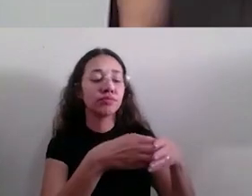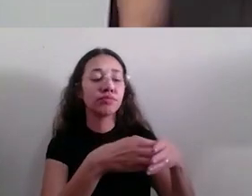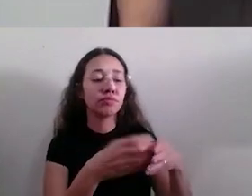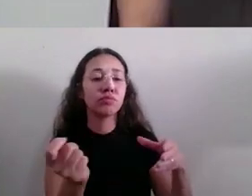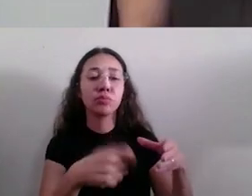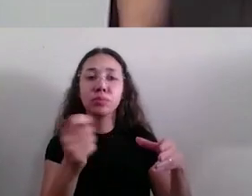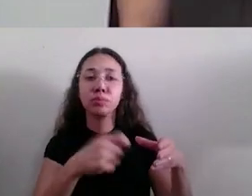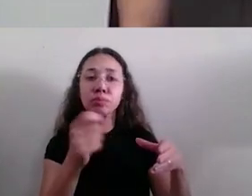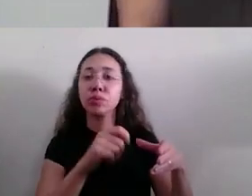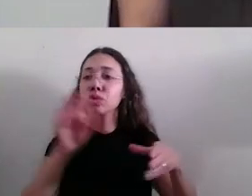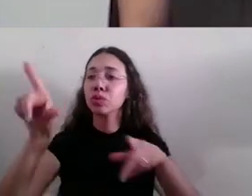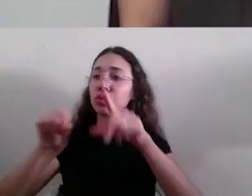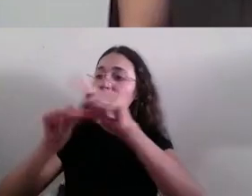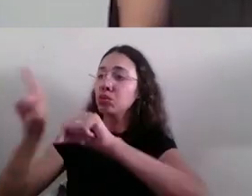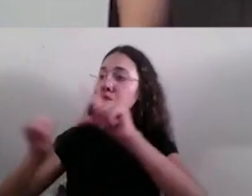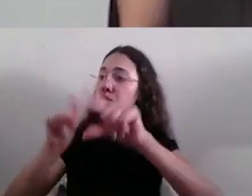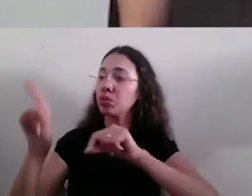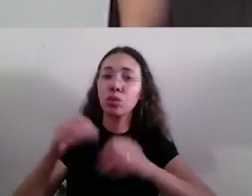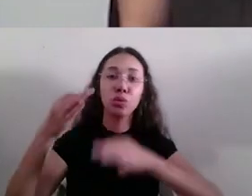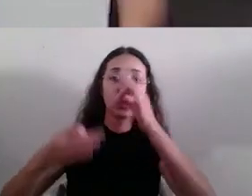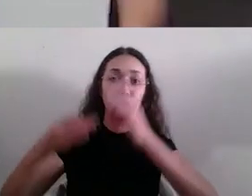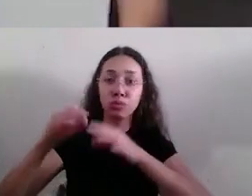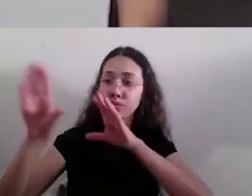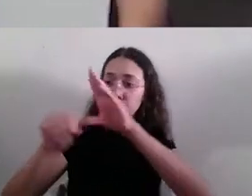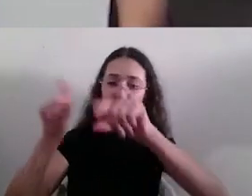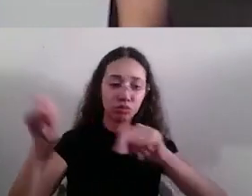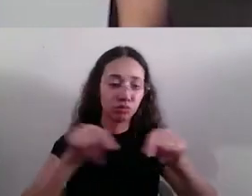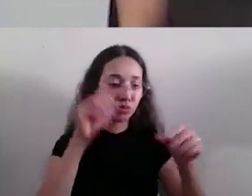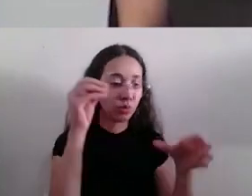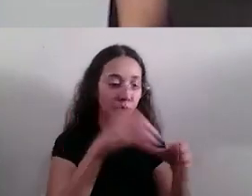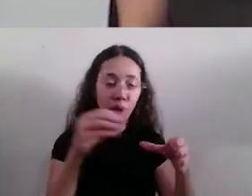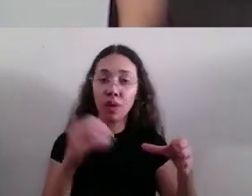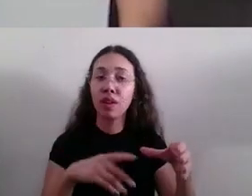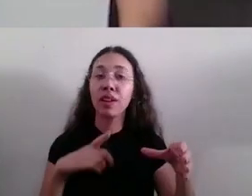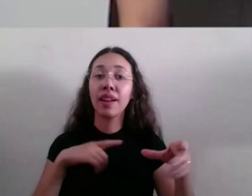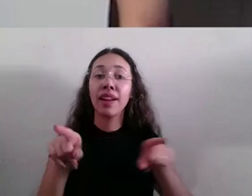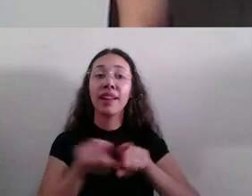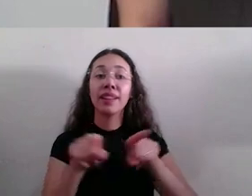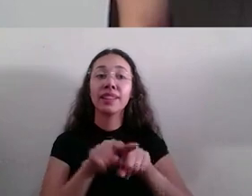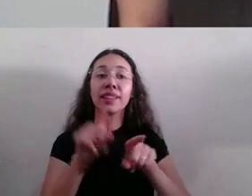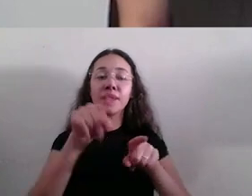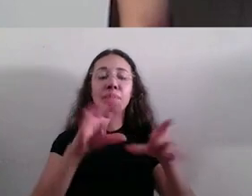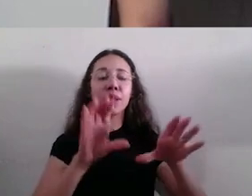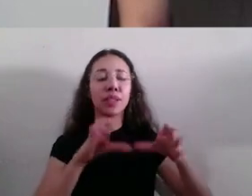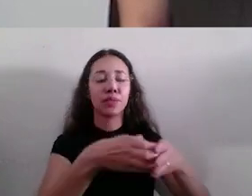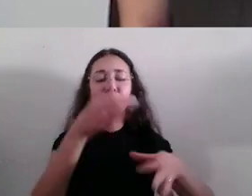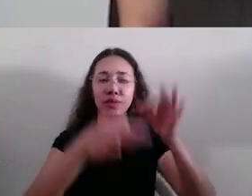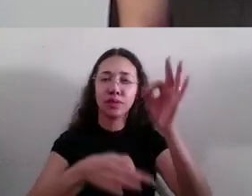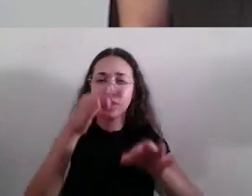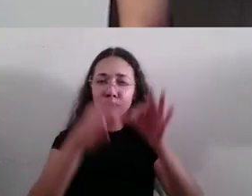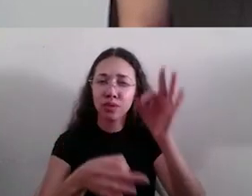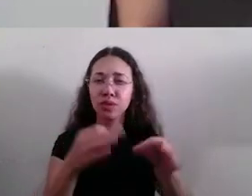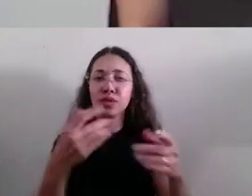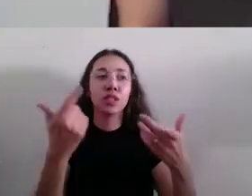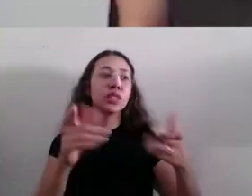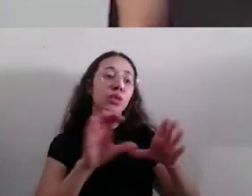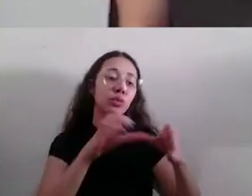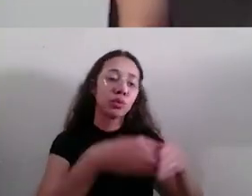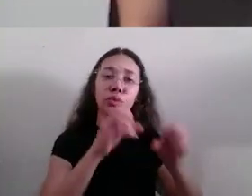varas que estavam sendo auxiliadas, que eram encaminhados para os núcleos de justiça para que eles pudessem, no caso do núcleo de instrução, realizar a